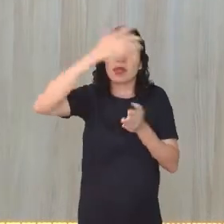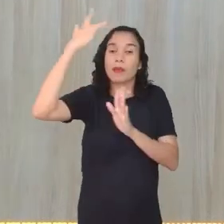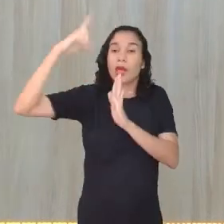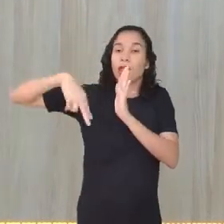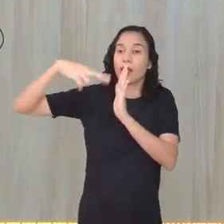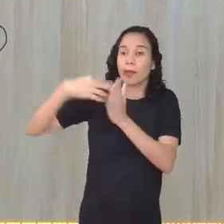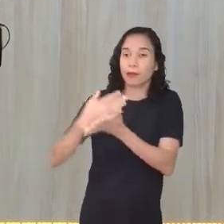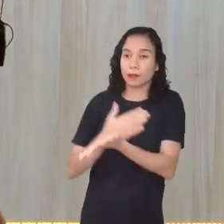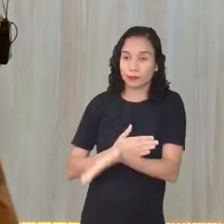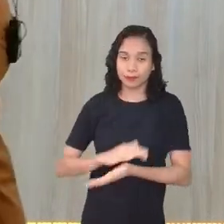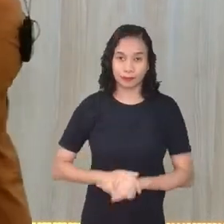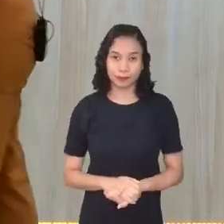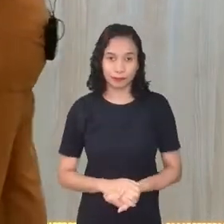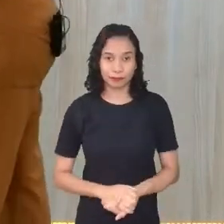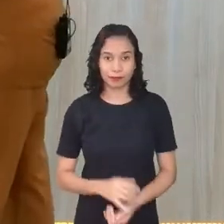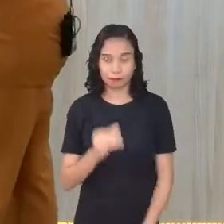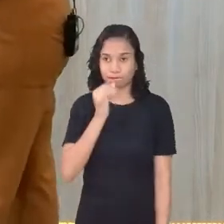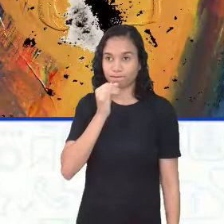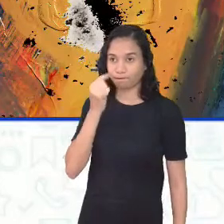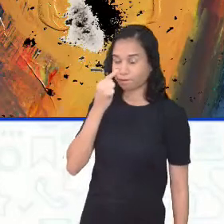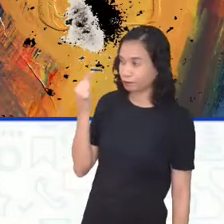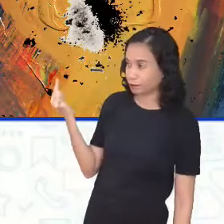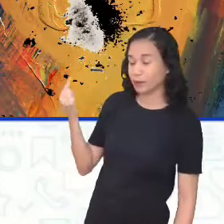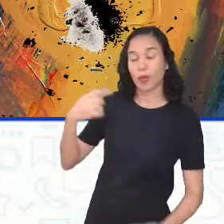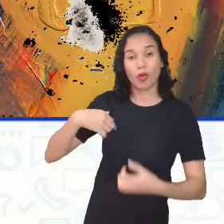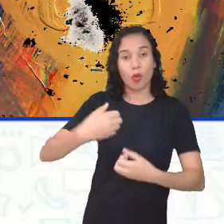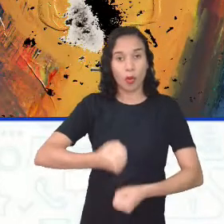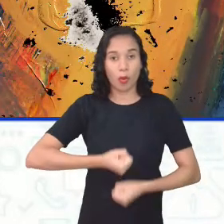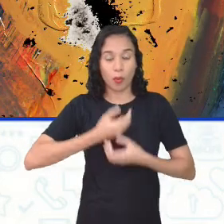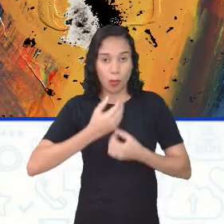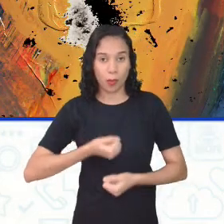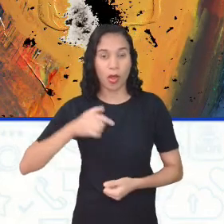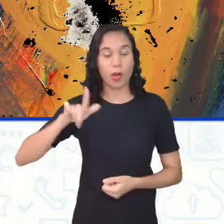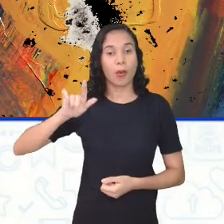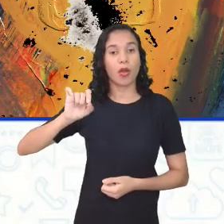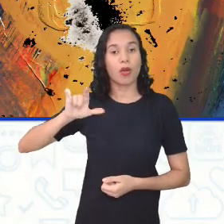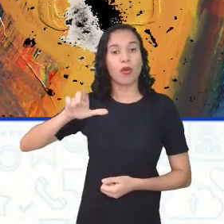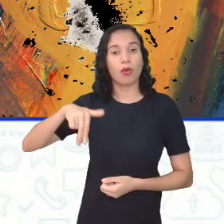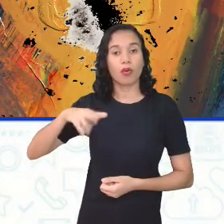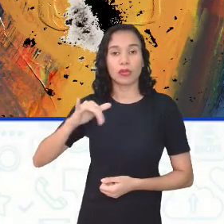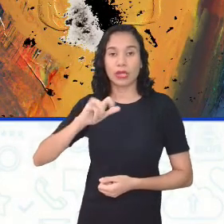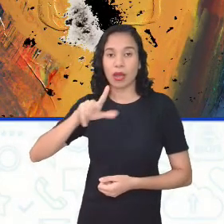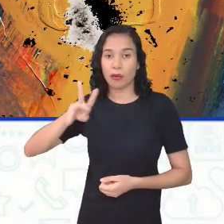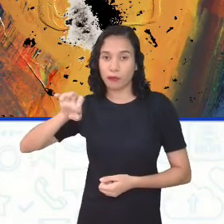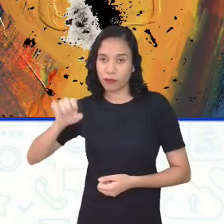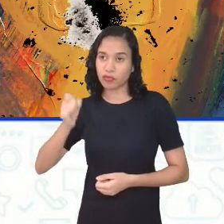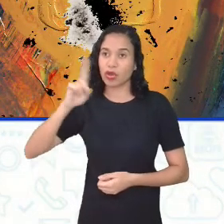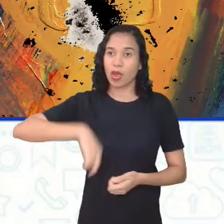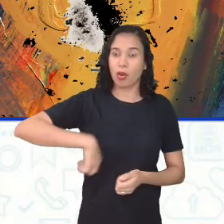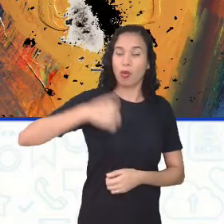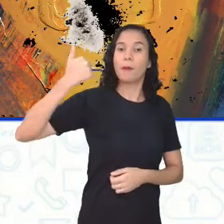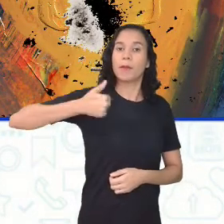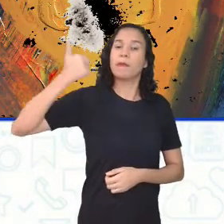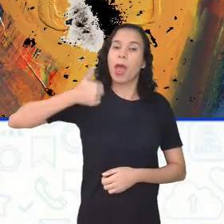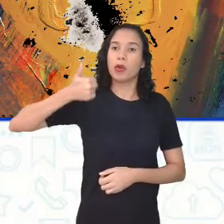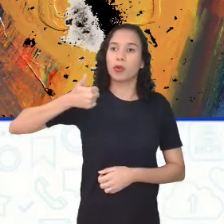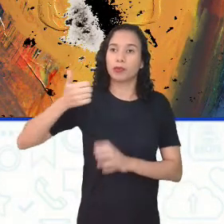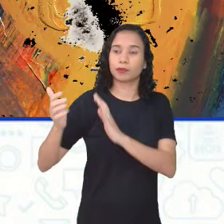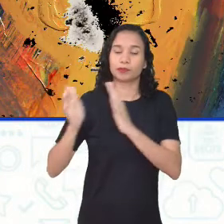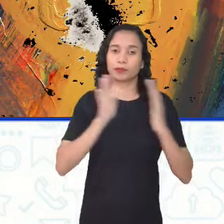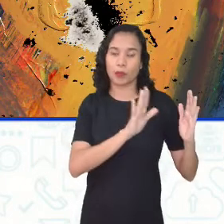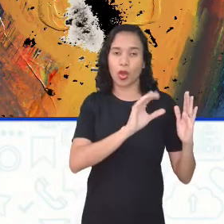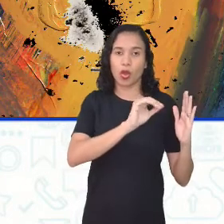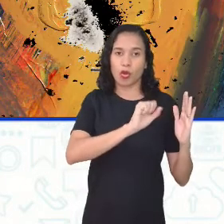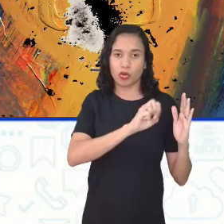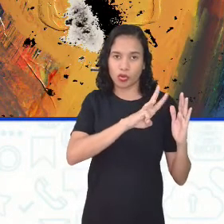anteriormente. Neste exemplo, o poema de Gonçalves Dias é o original. E o poema de Oswald